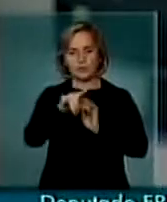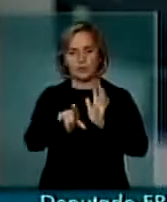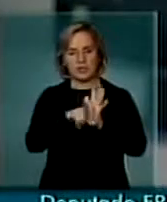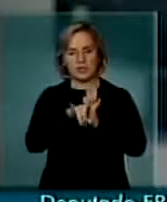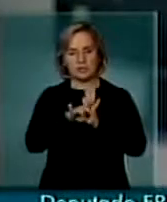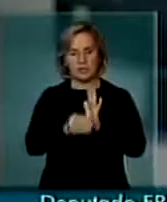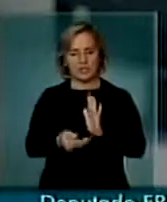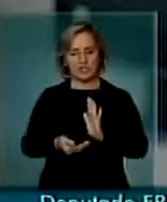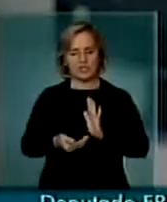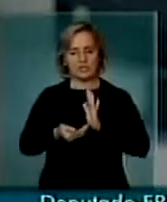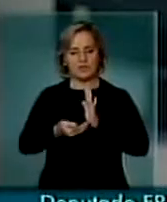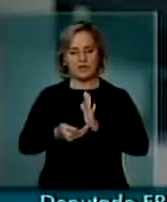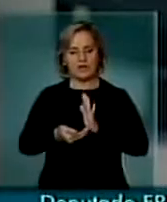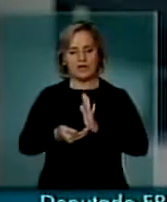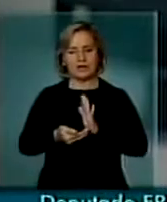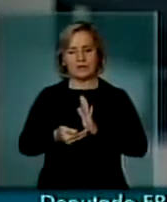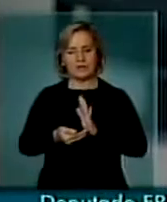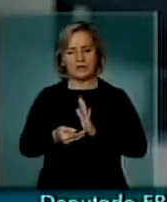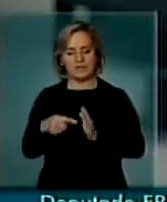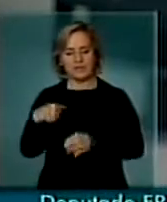Federal, e nós que logo